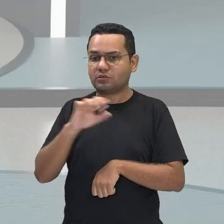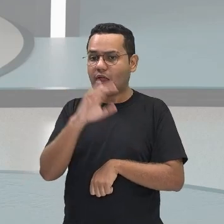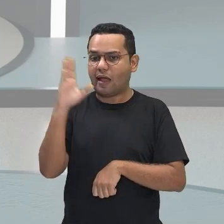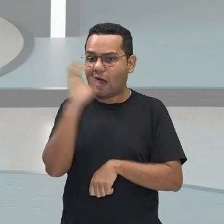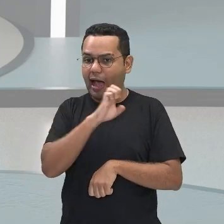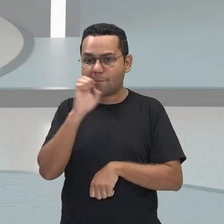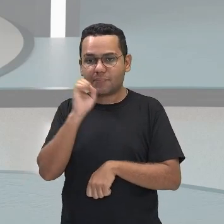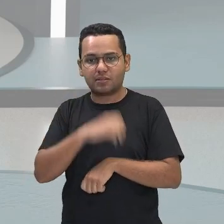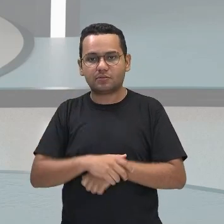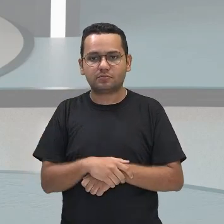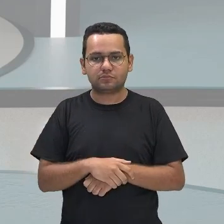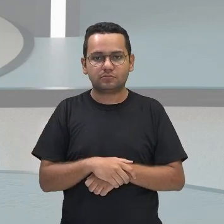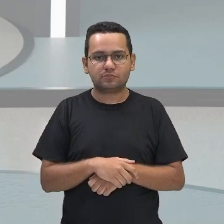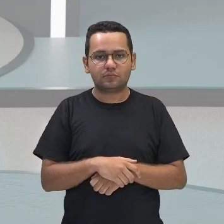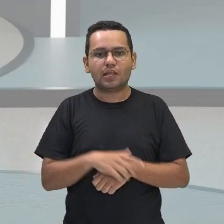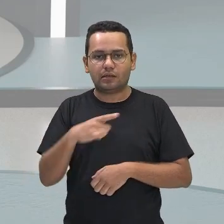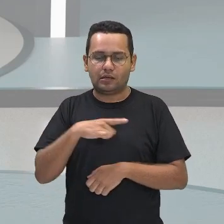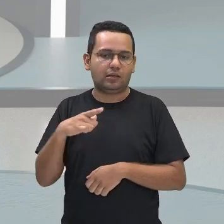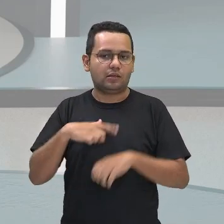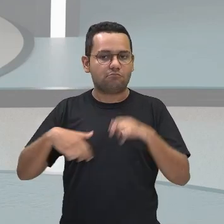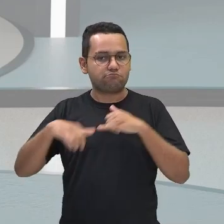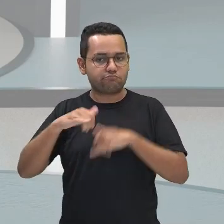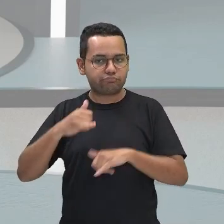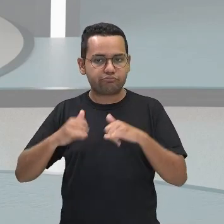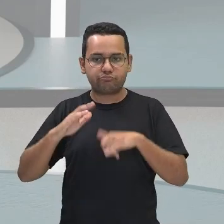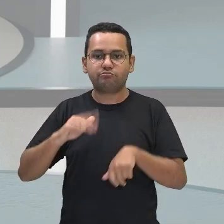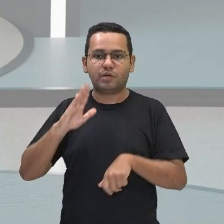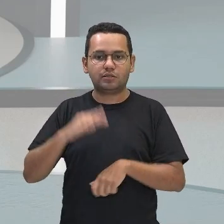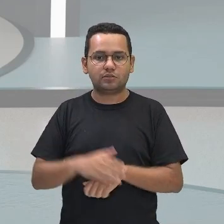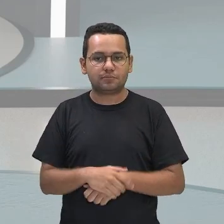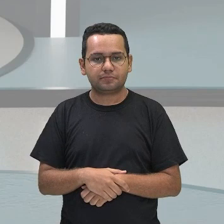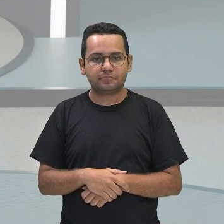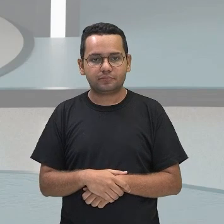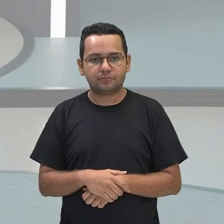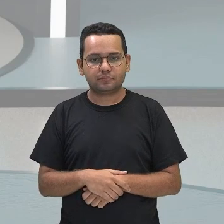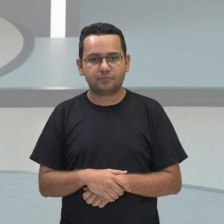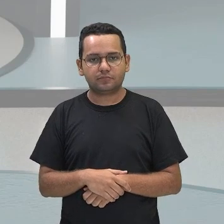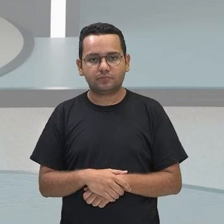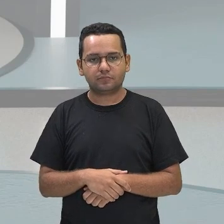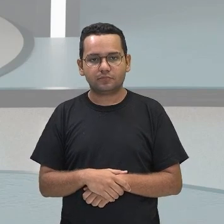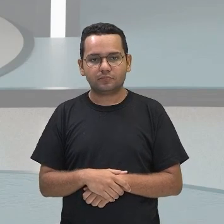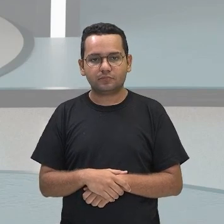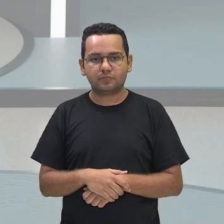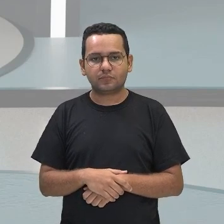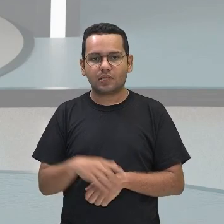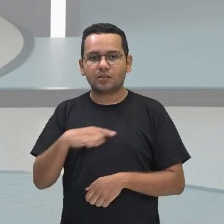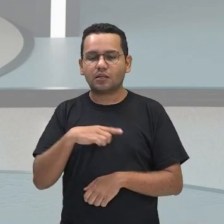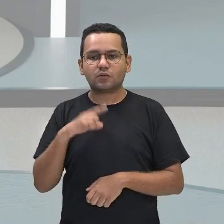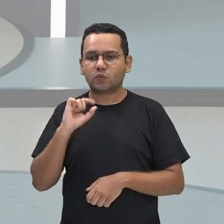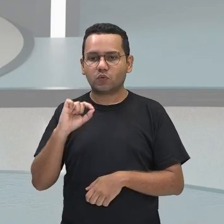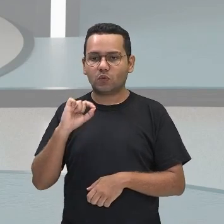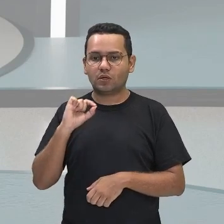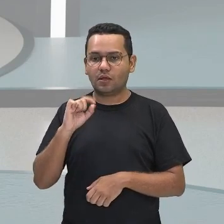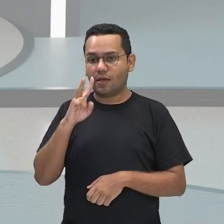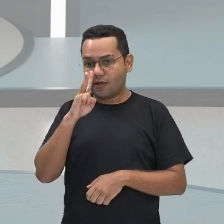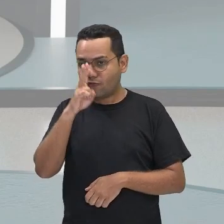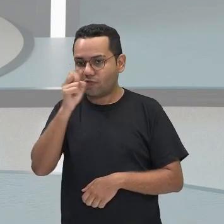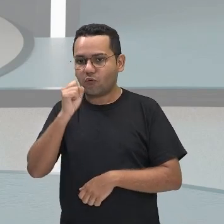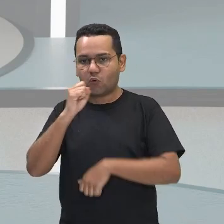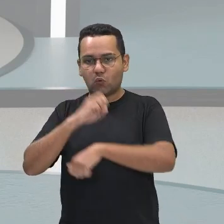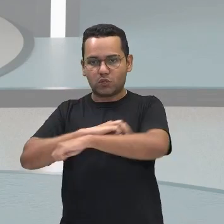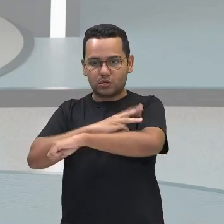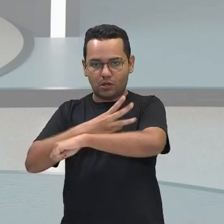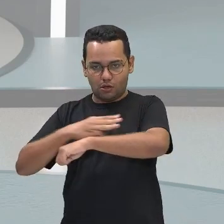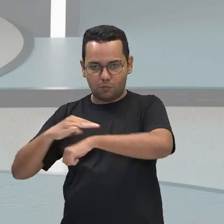bombando, que vai te dar mais energia, né? Com certeza, né? Dando mais potência aos músculos para produzir